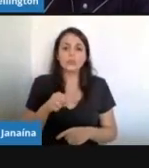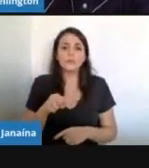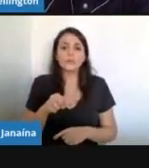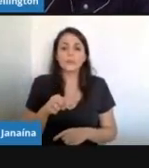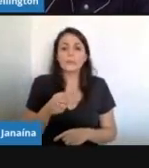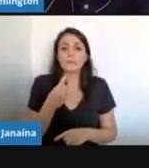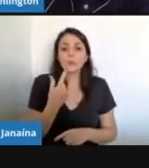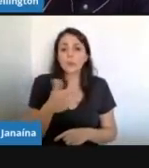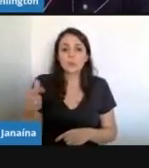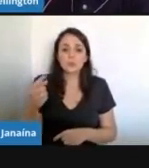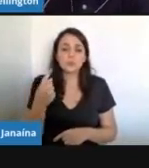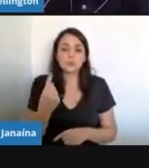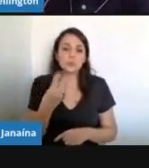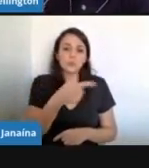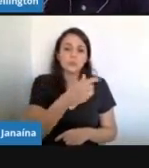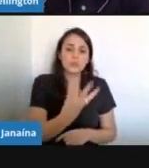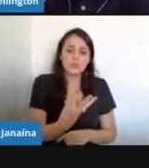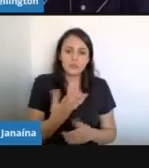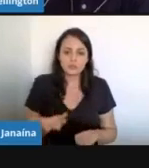em outras 3.